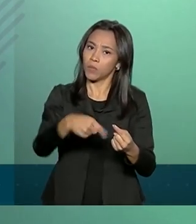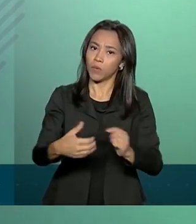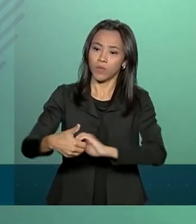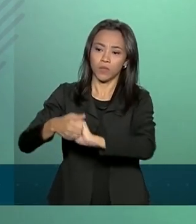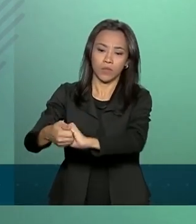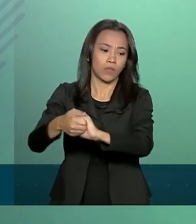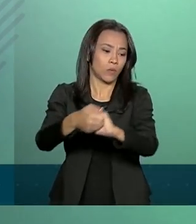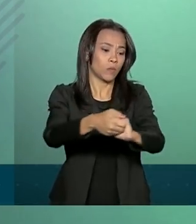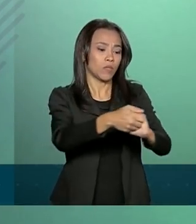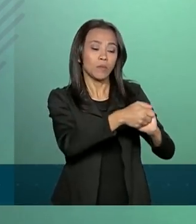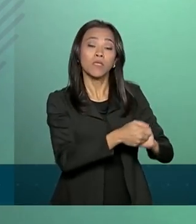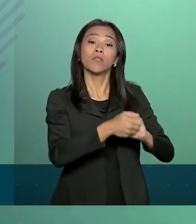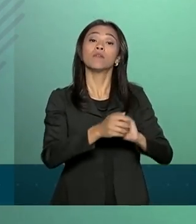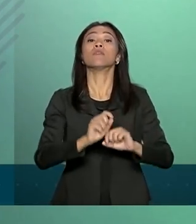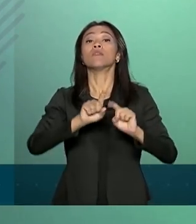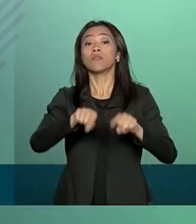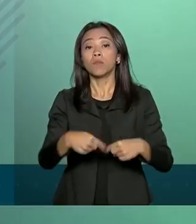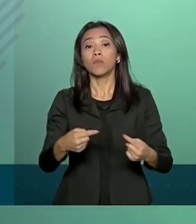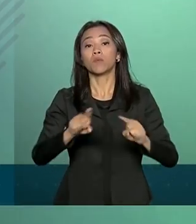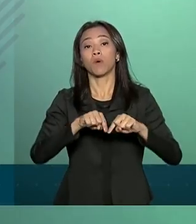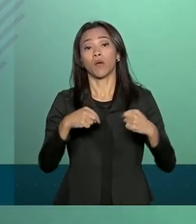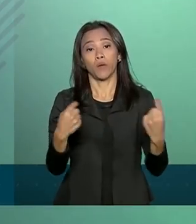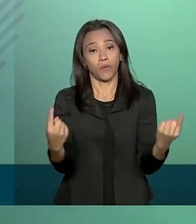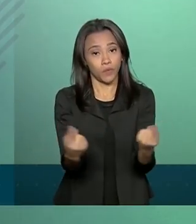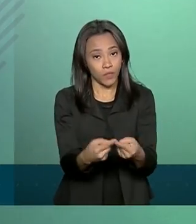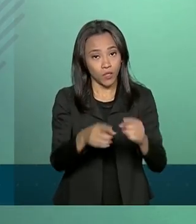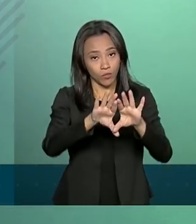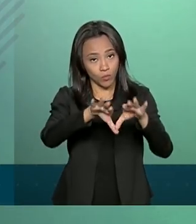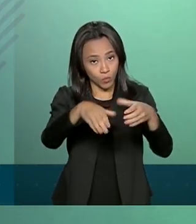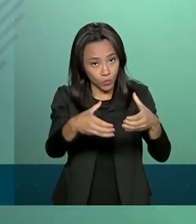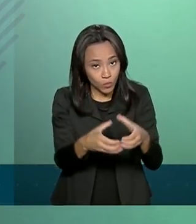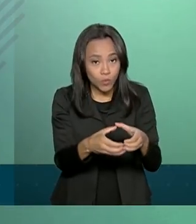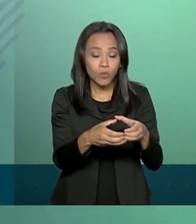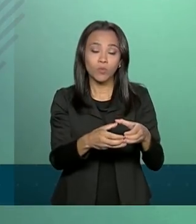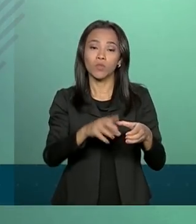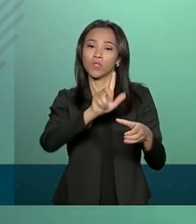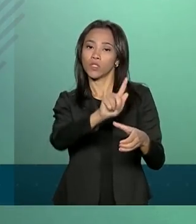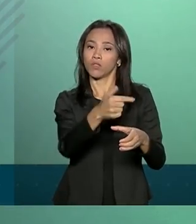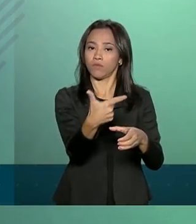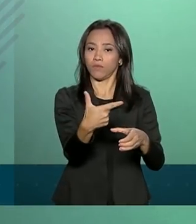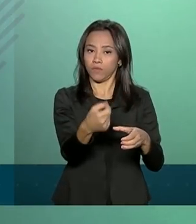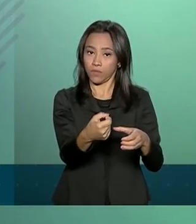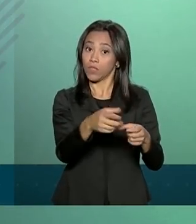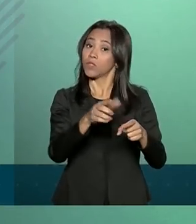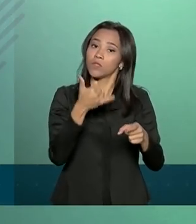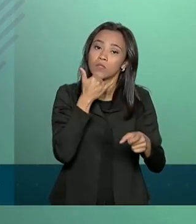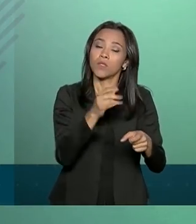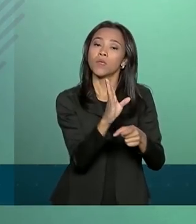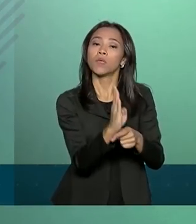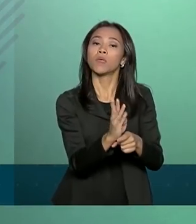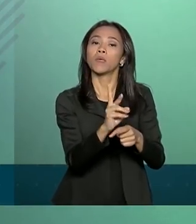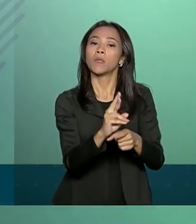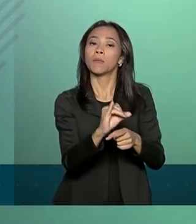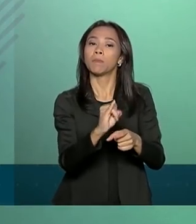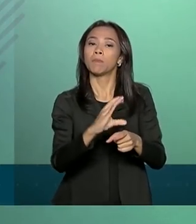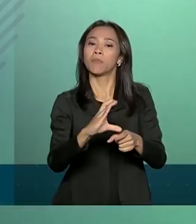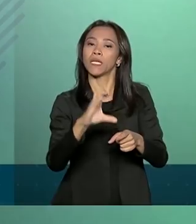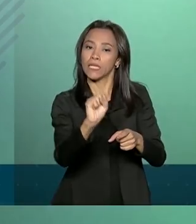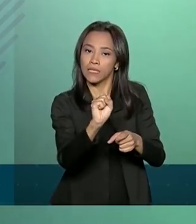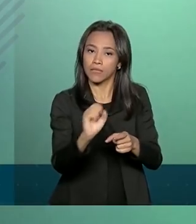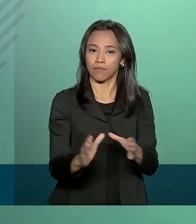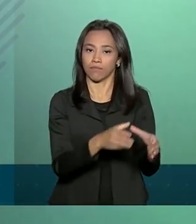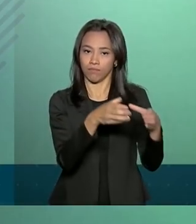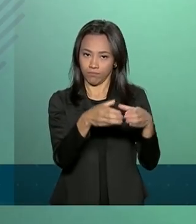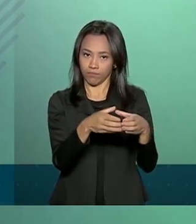e reunião informal dos líderes dos brics às 11 10